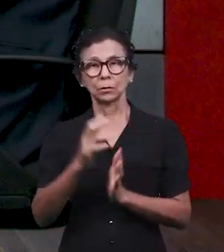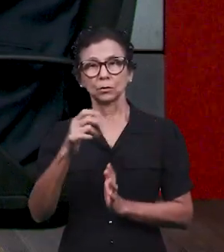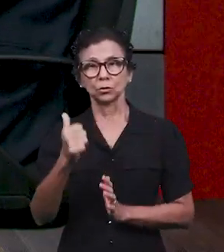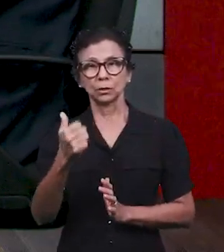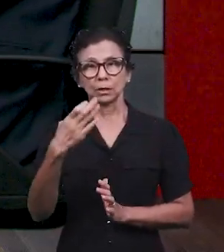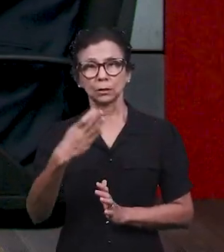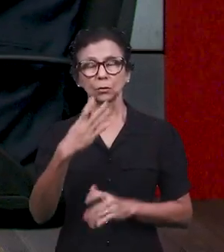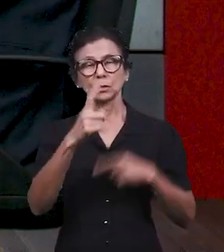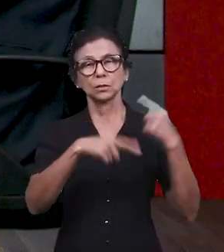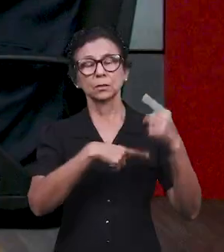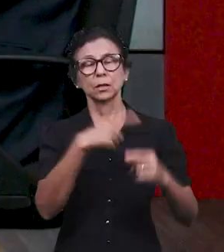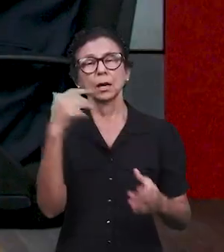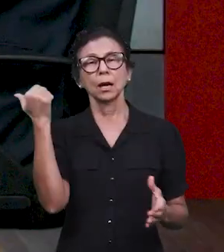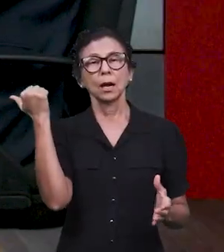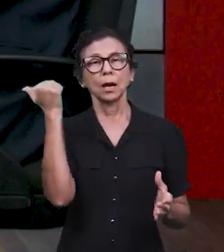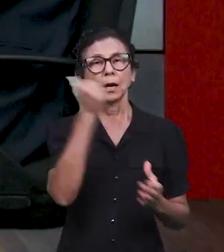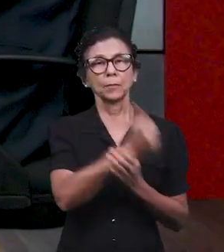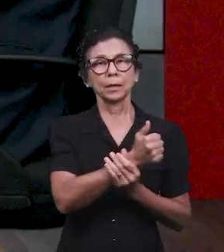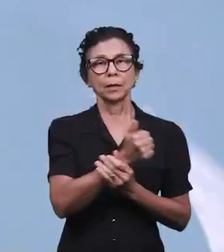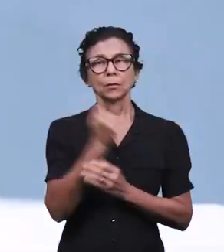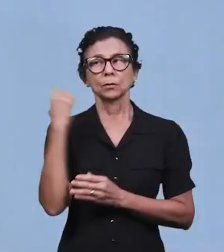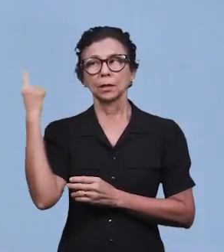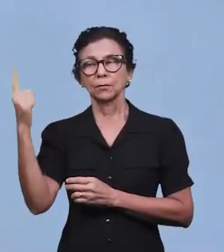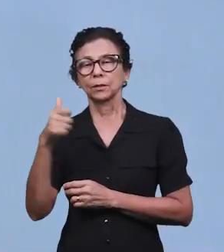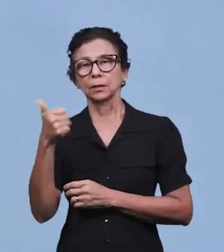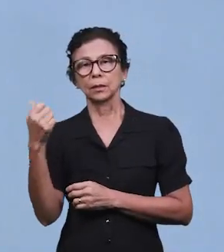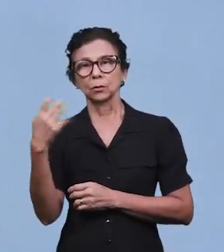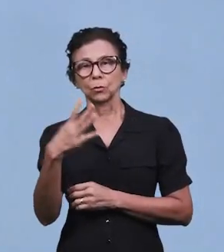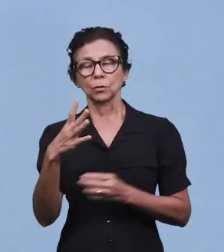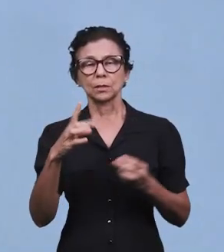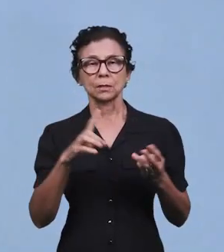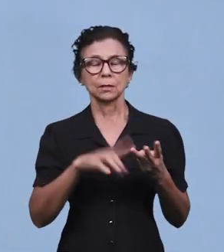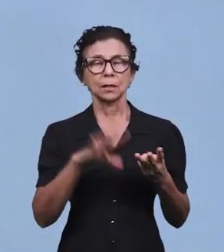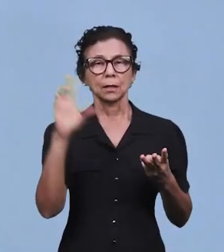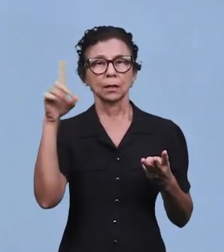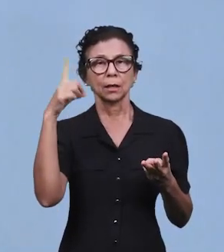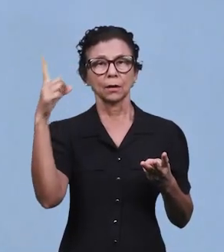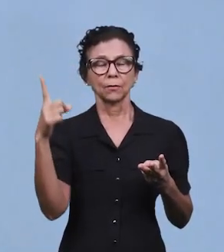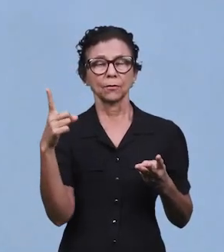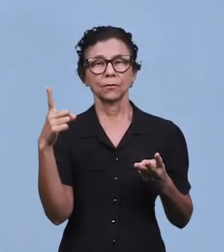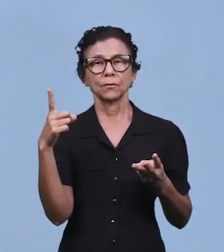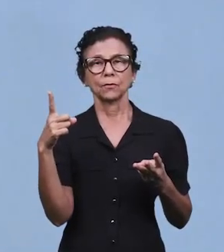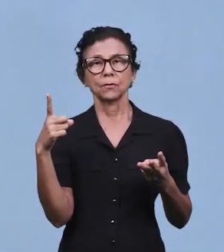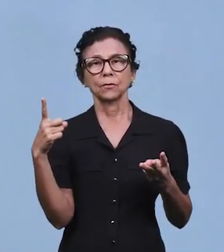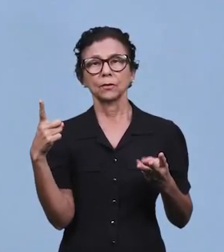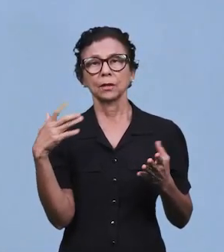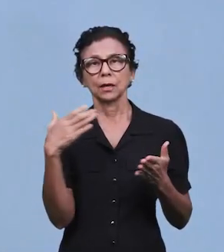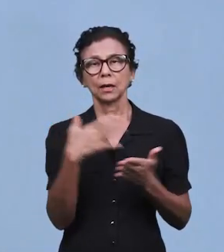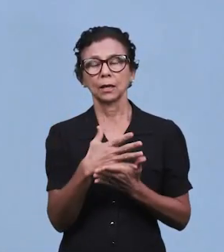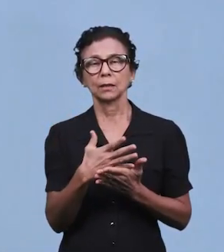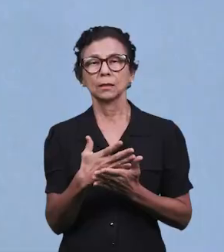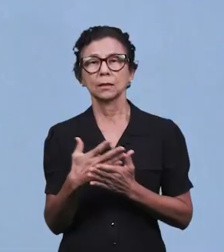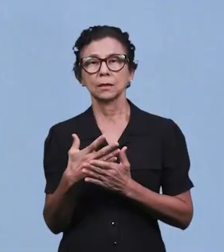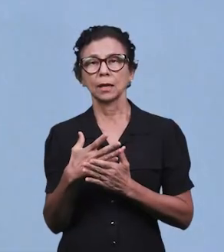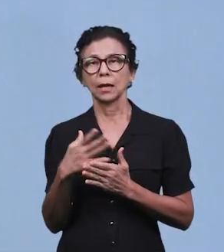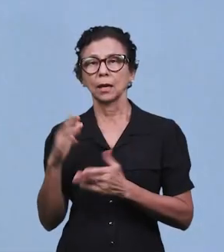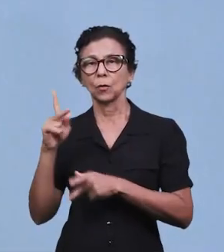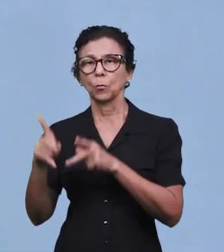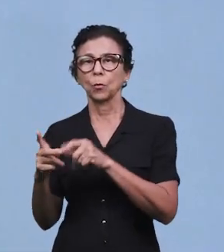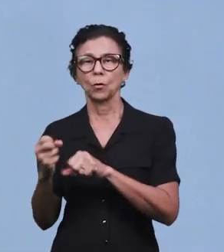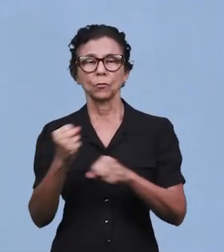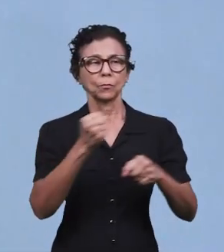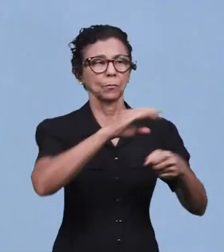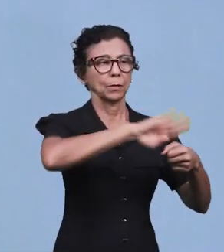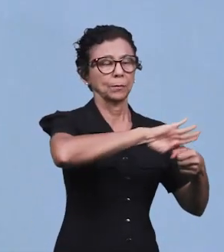gerações. De Abraão a Davi, 14 gerações. De Davi até a deportação para a Babilônia,